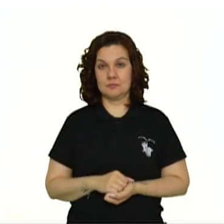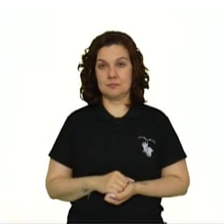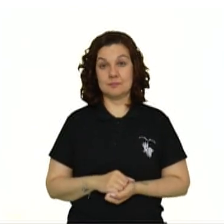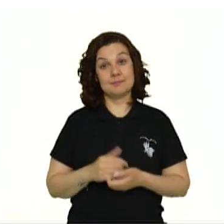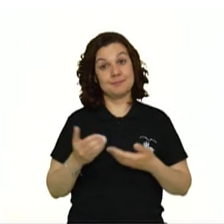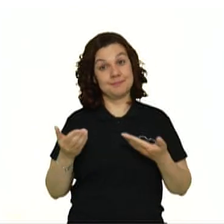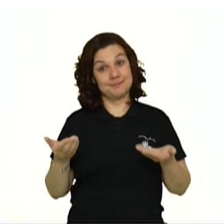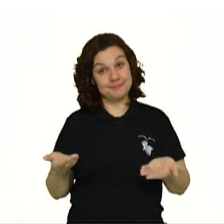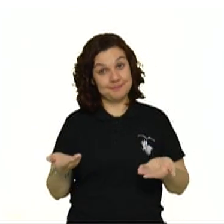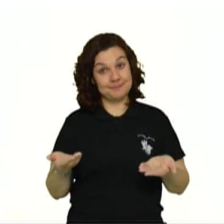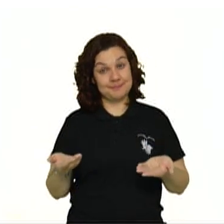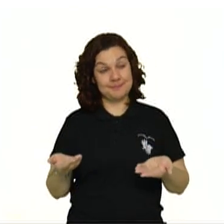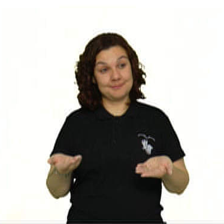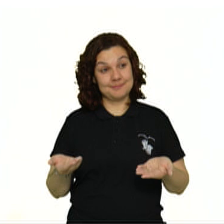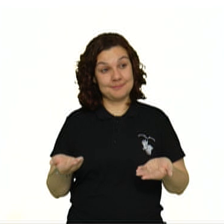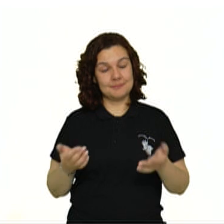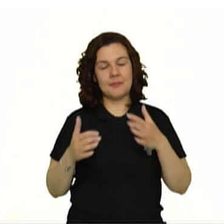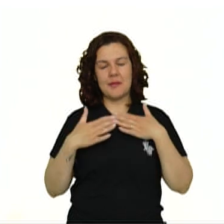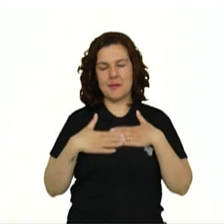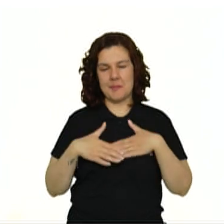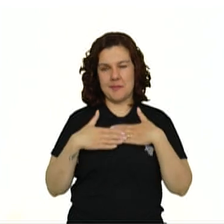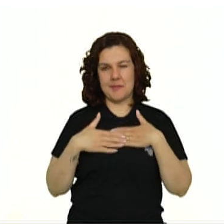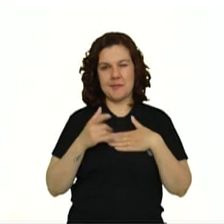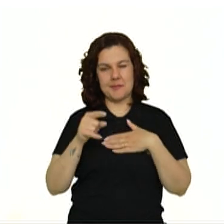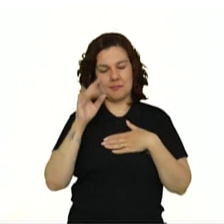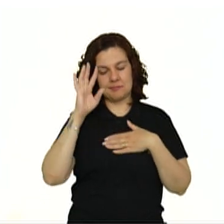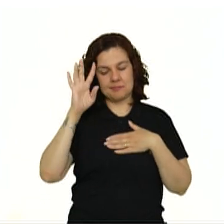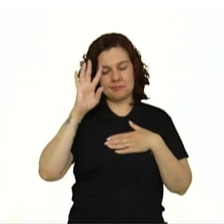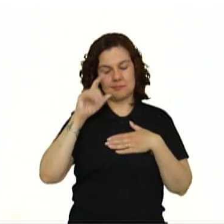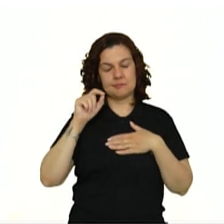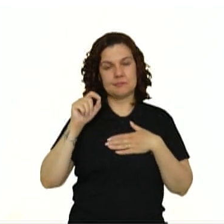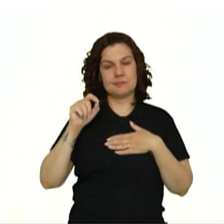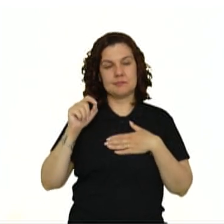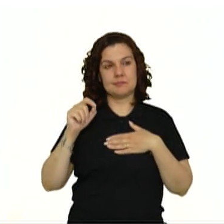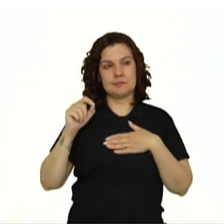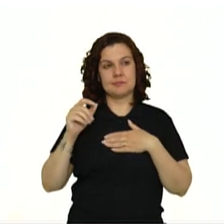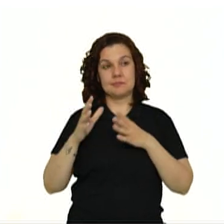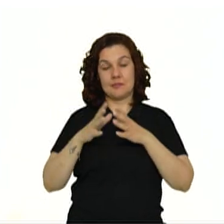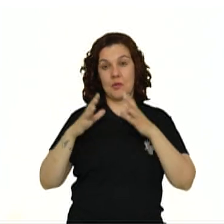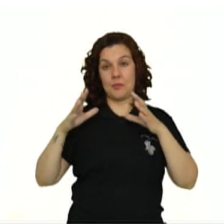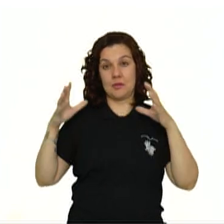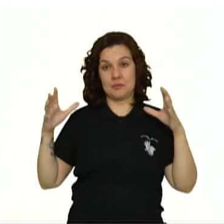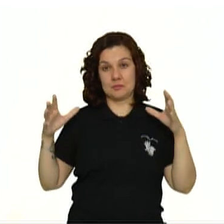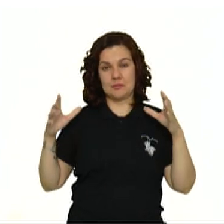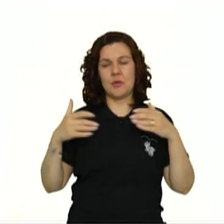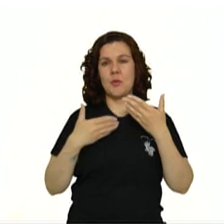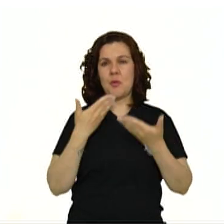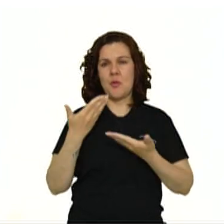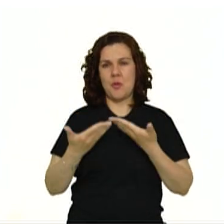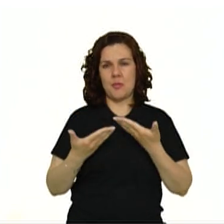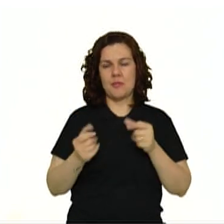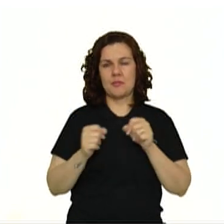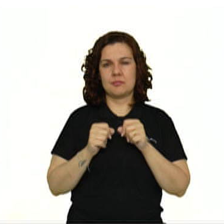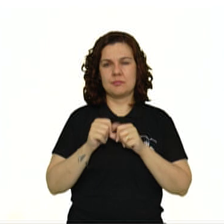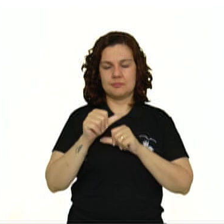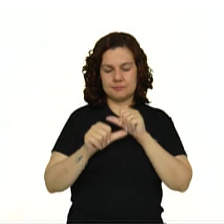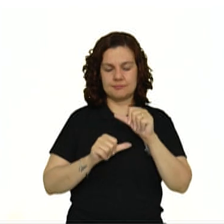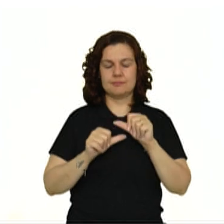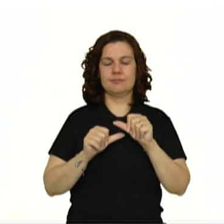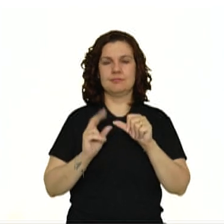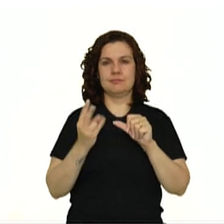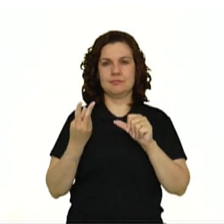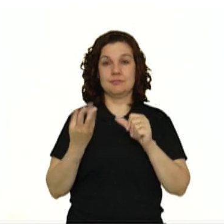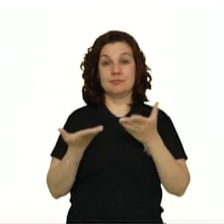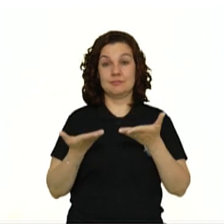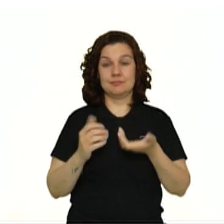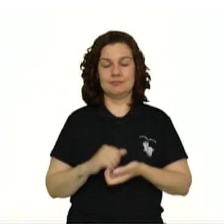icoságono? Bem tranquilinho, só imagine esse polígono aumentando. Qual é a forma que ele tende a